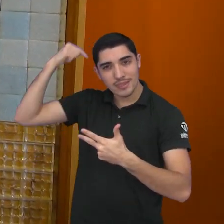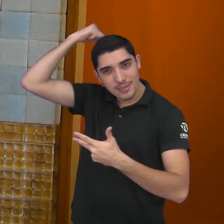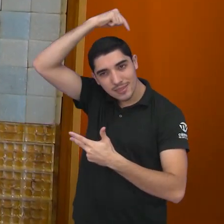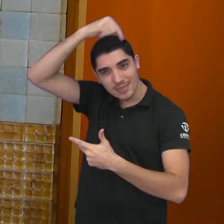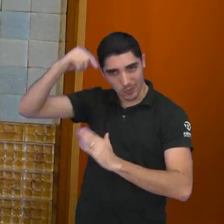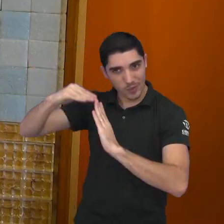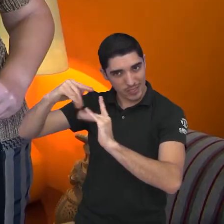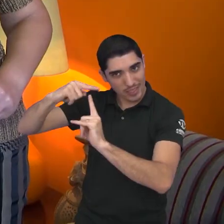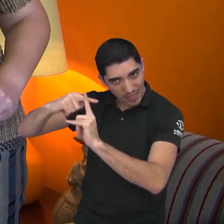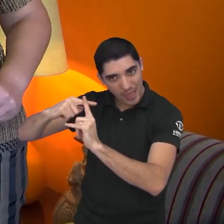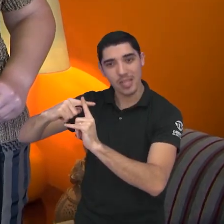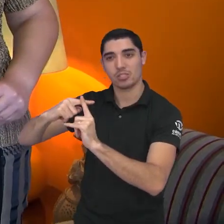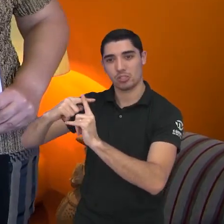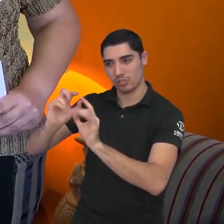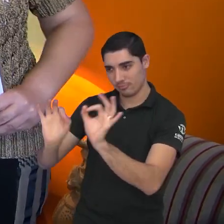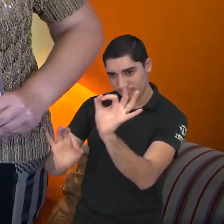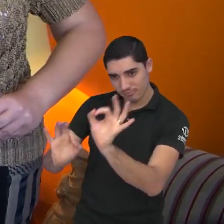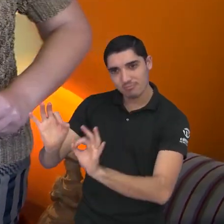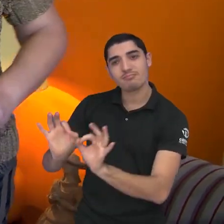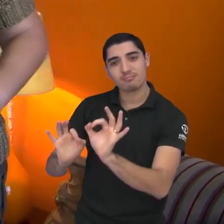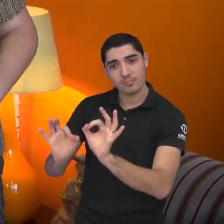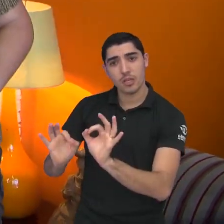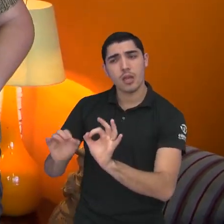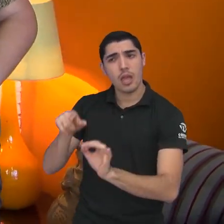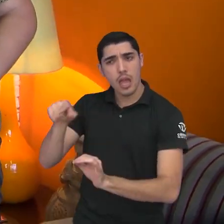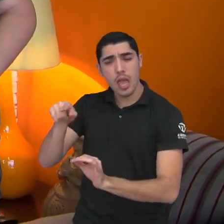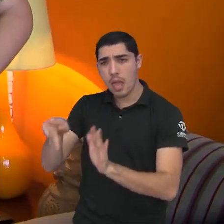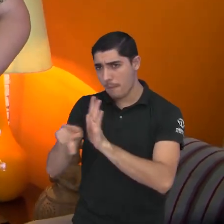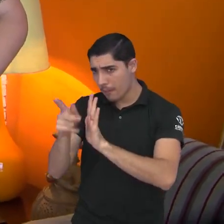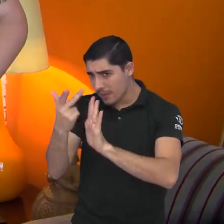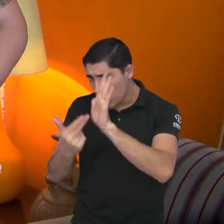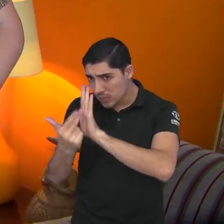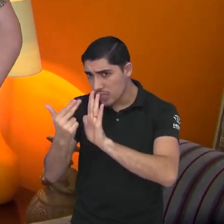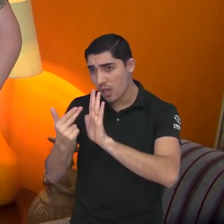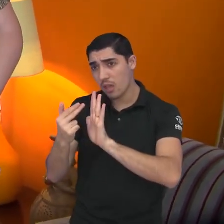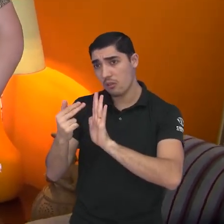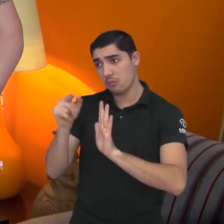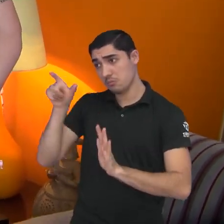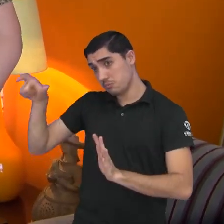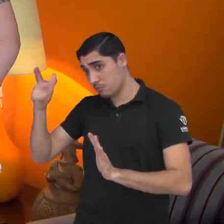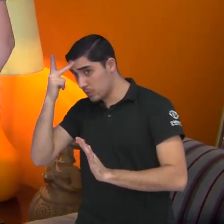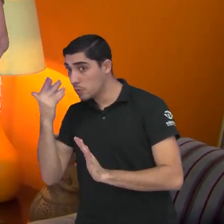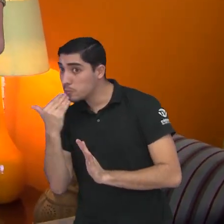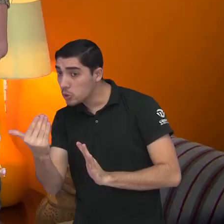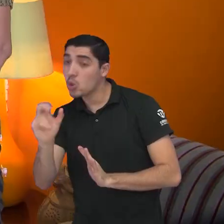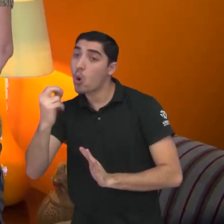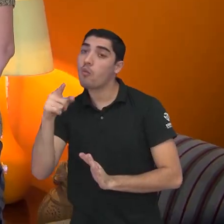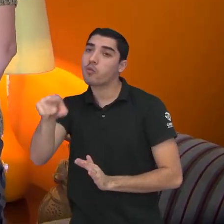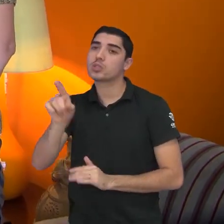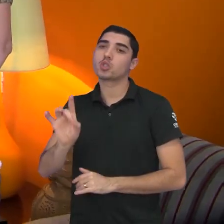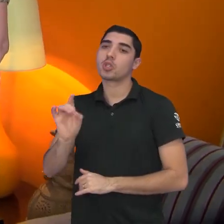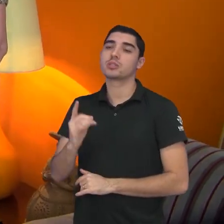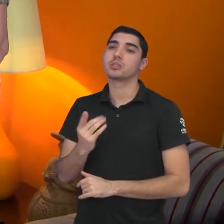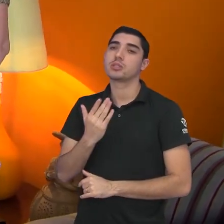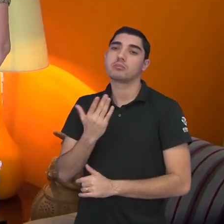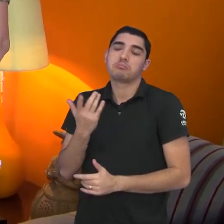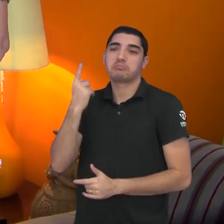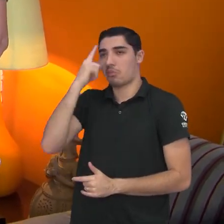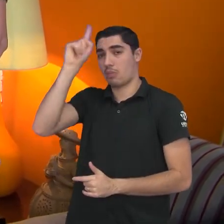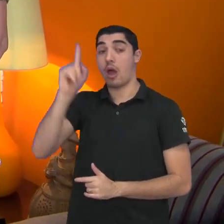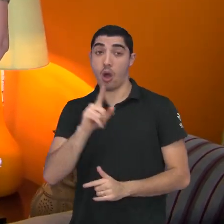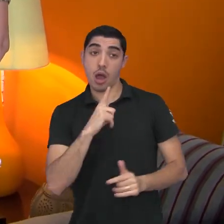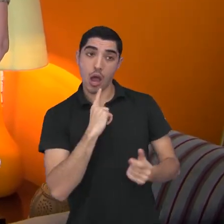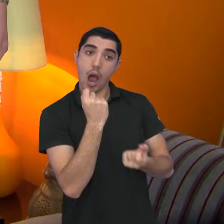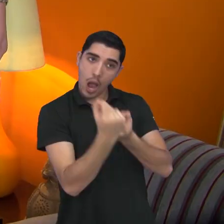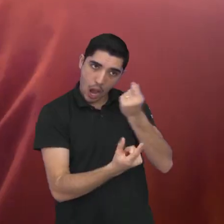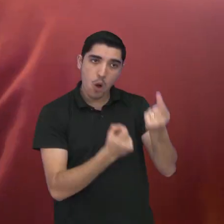Aí isso daí não é abstrato. E são desenhos encomendados ou não? Que você quer desenhar mesmo? Foram desenhos que foram